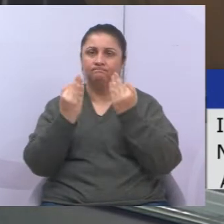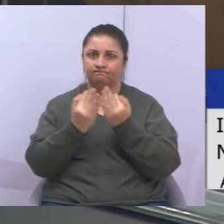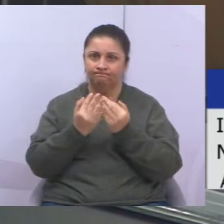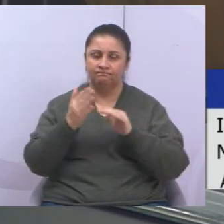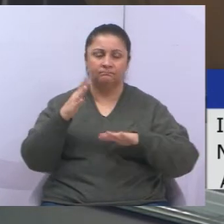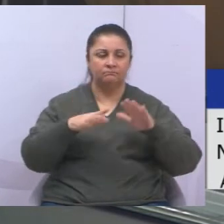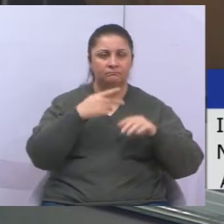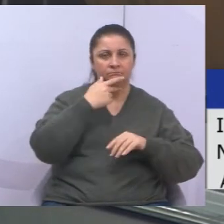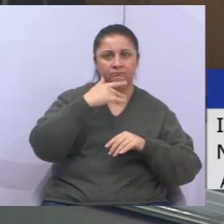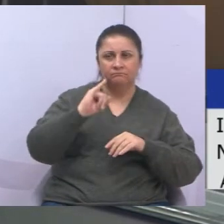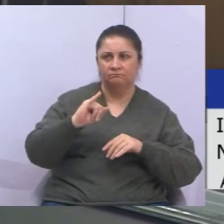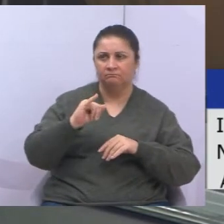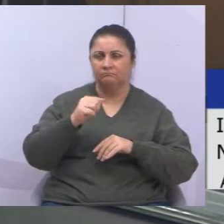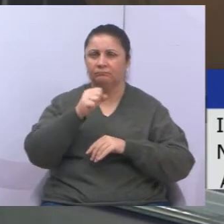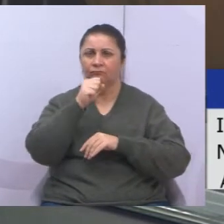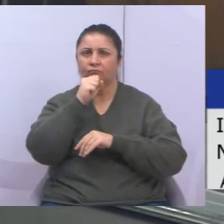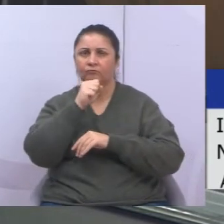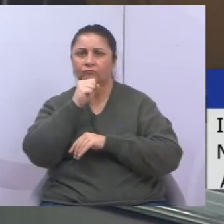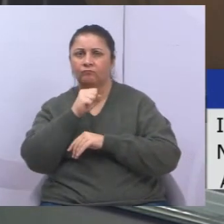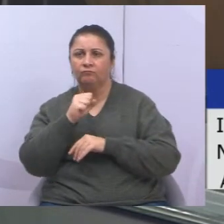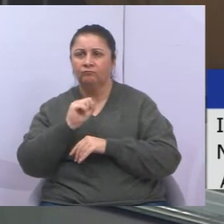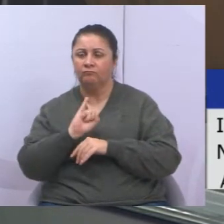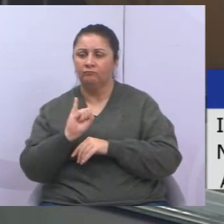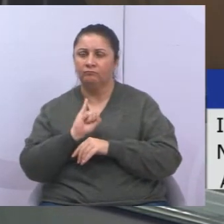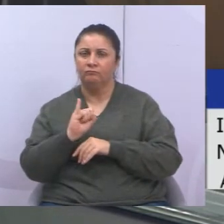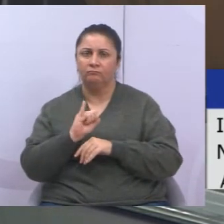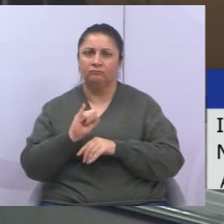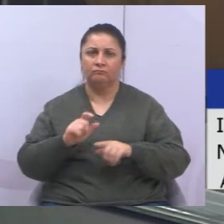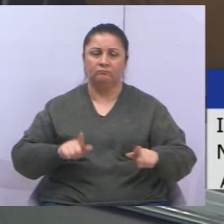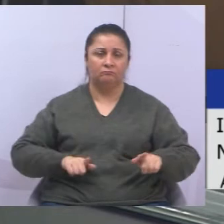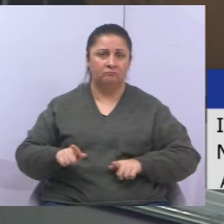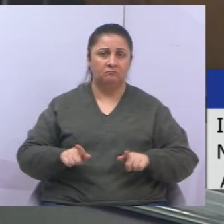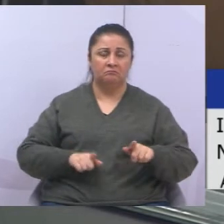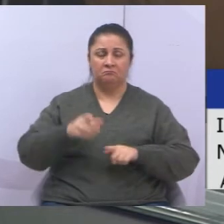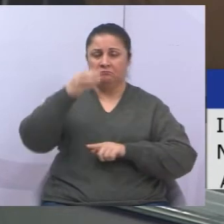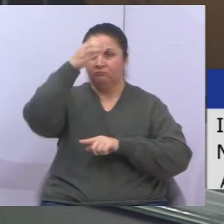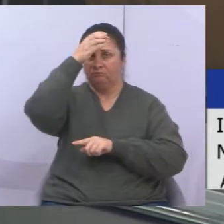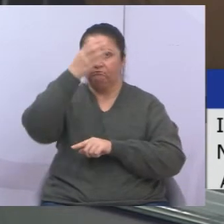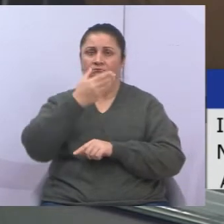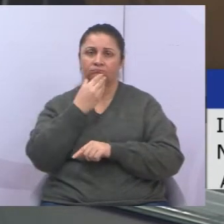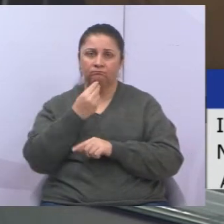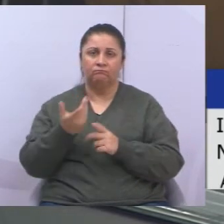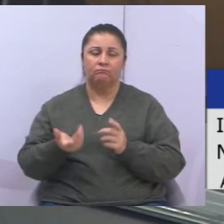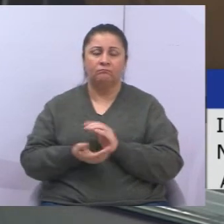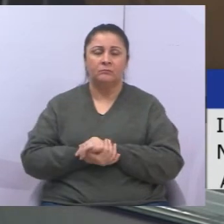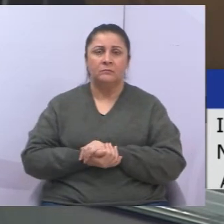ser pelo pai, avô, irmão, tio, primos. Isso